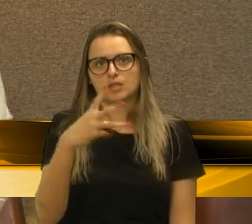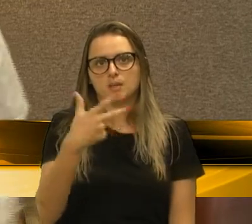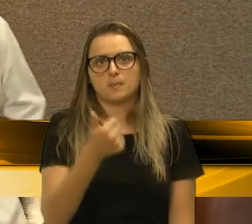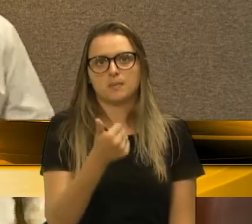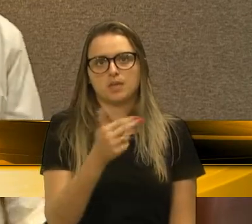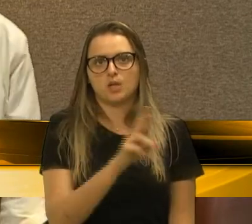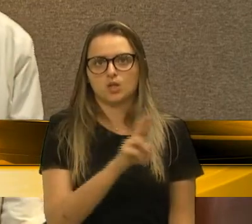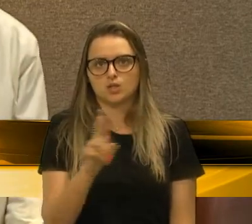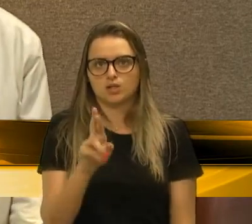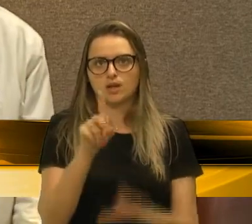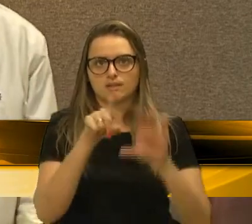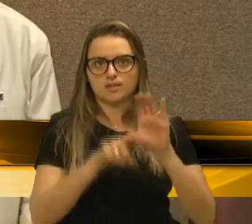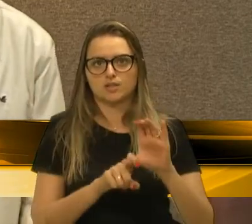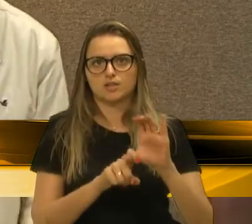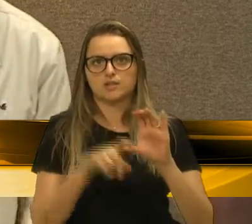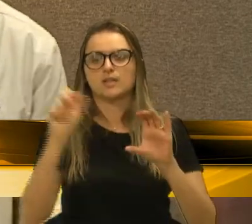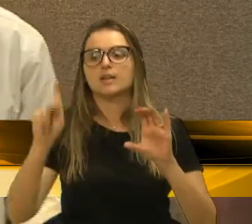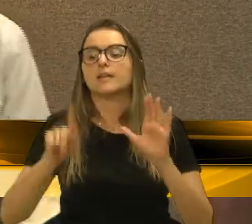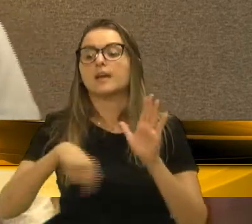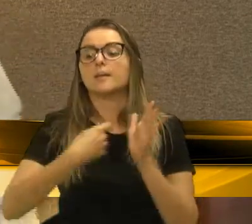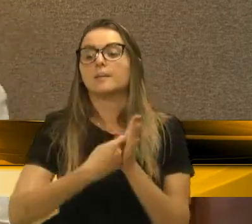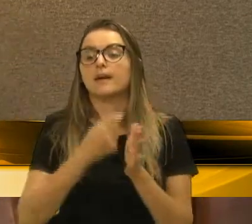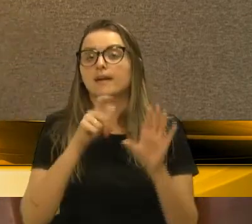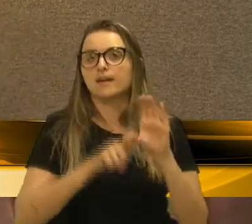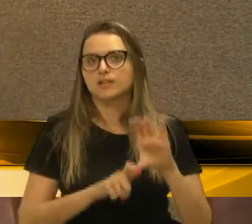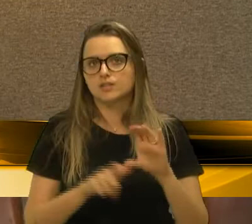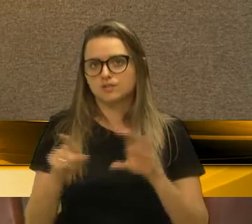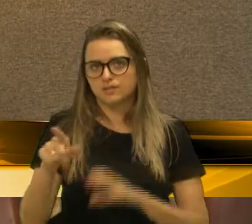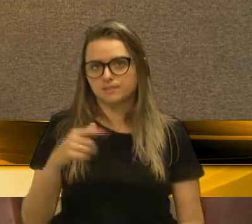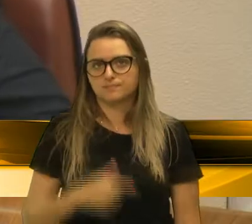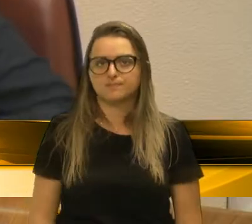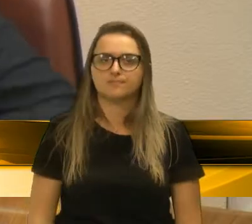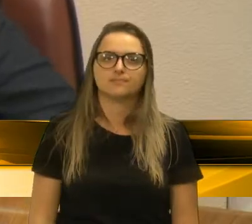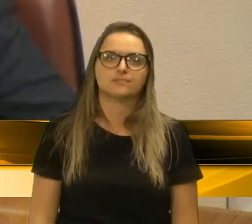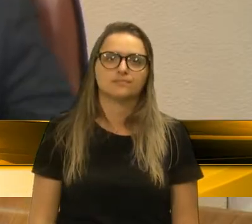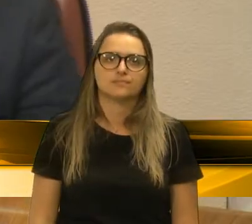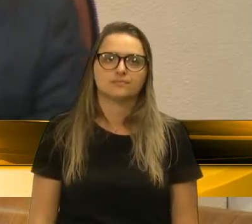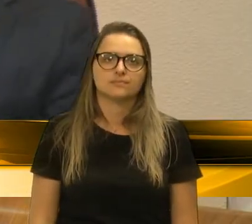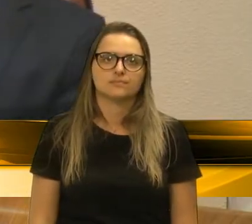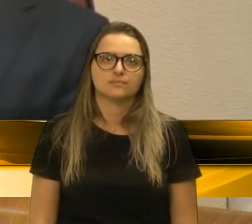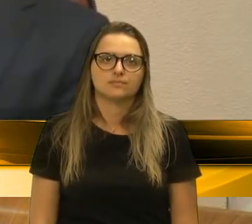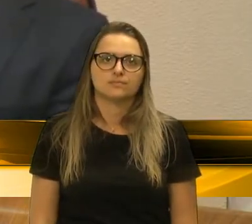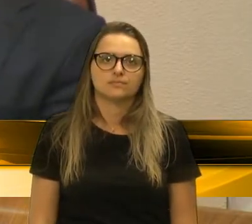A pergunta é, quem paga isso? Obrigado, senhor secretário.